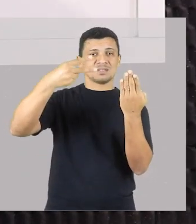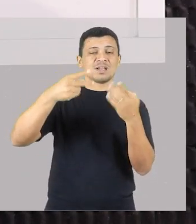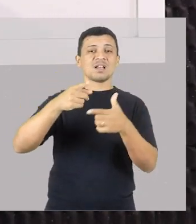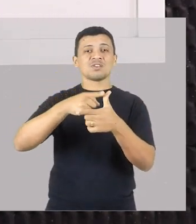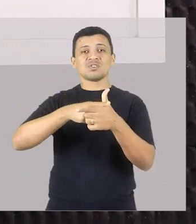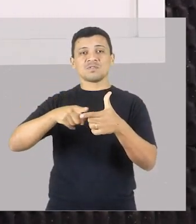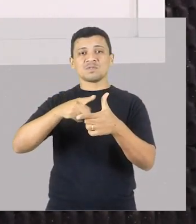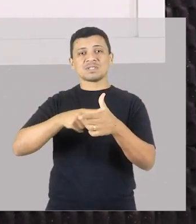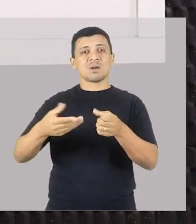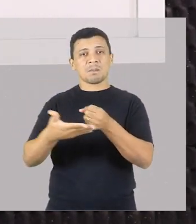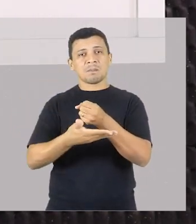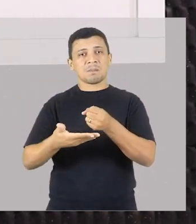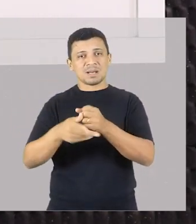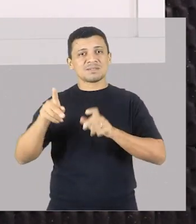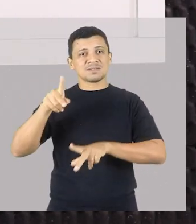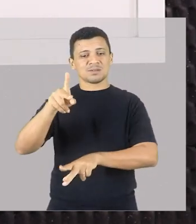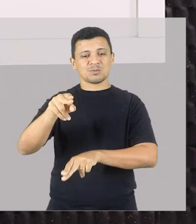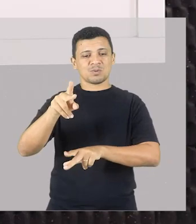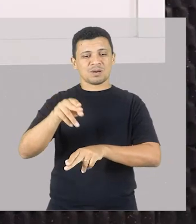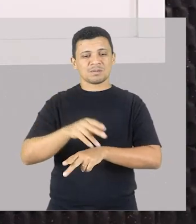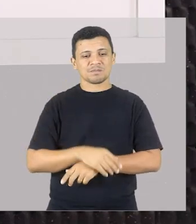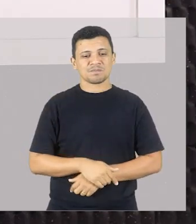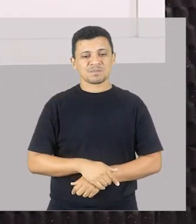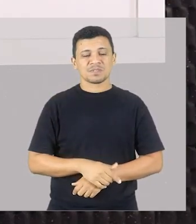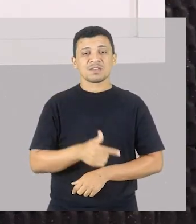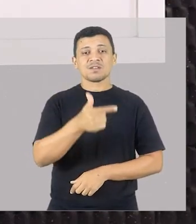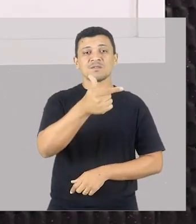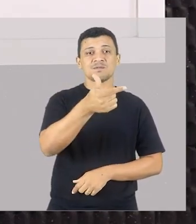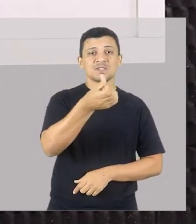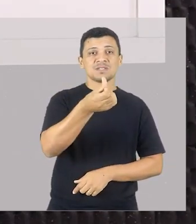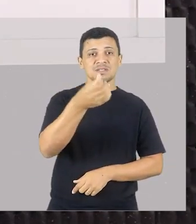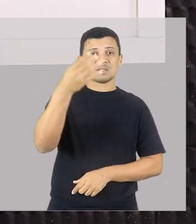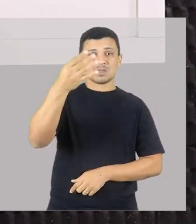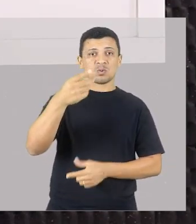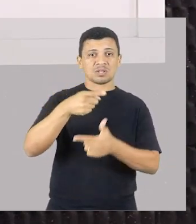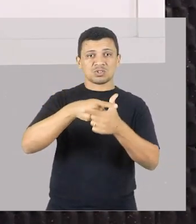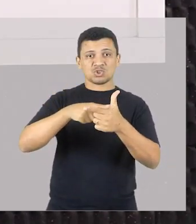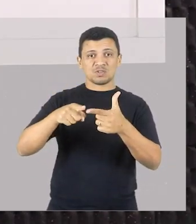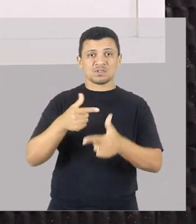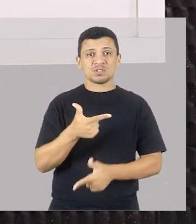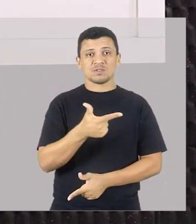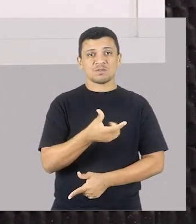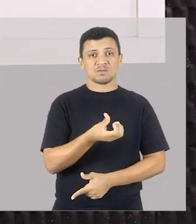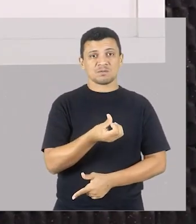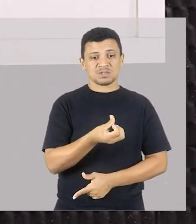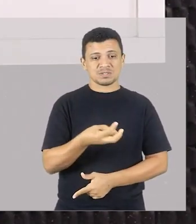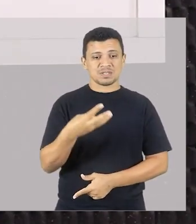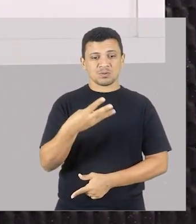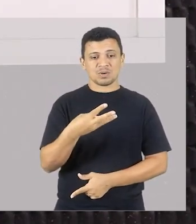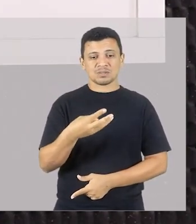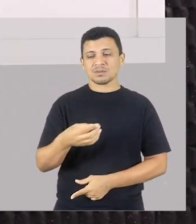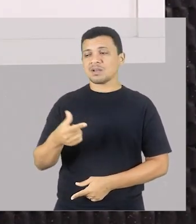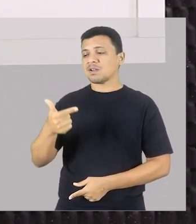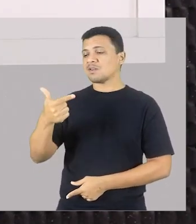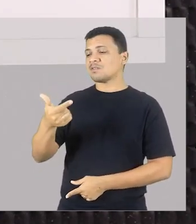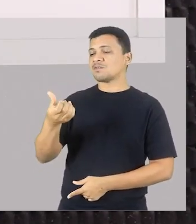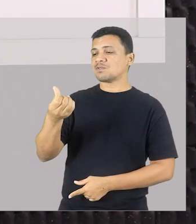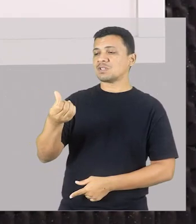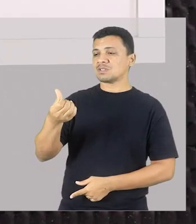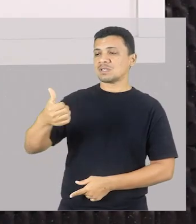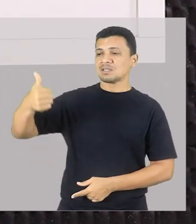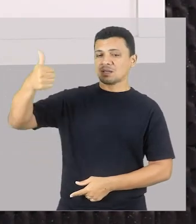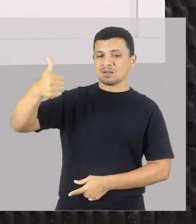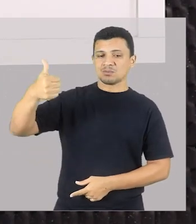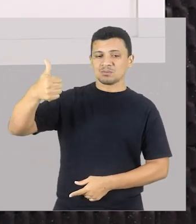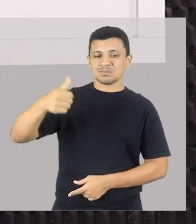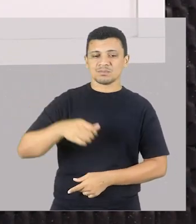base. 26 à quarta dividido por 26 ao cubo, dá 26 elevado a 1. Conserva